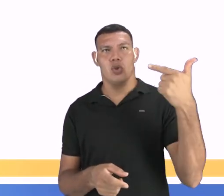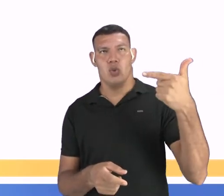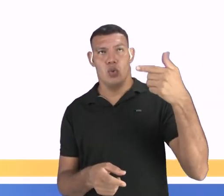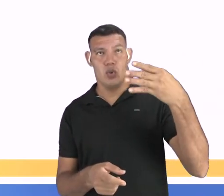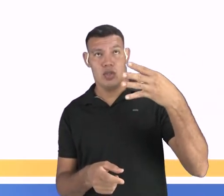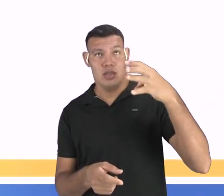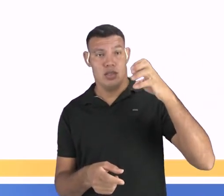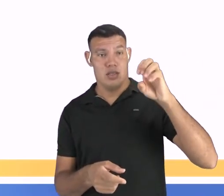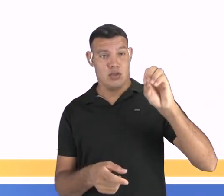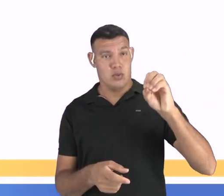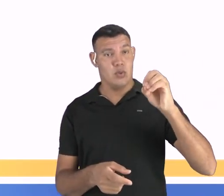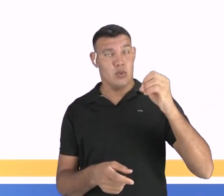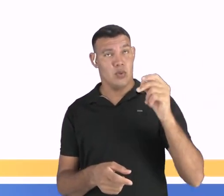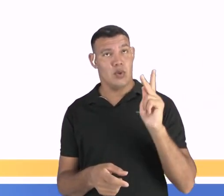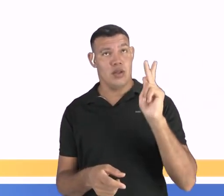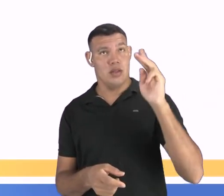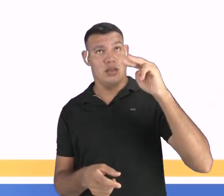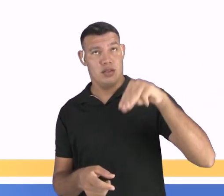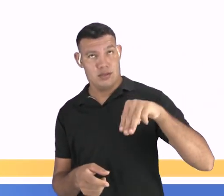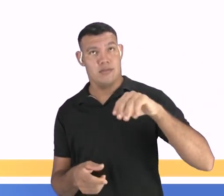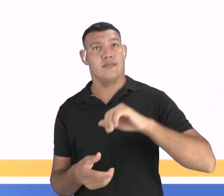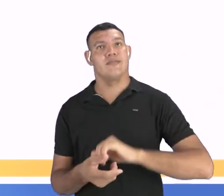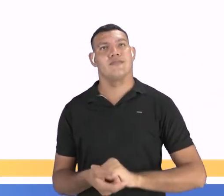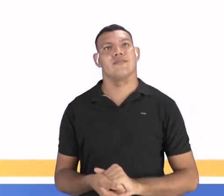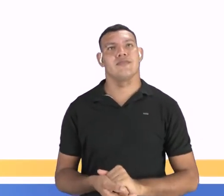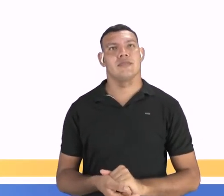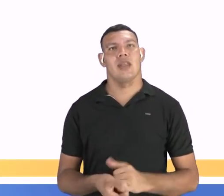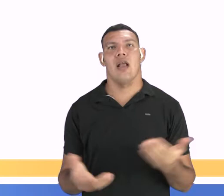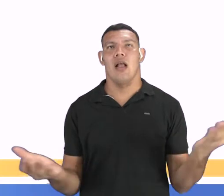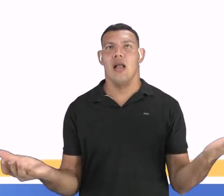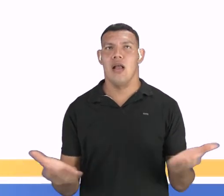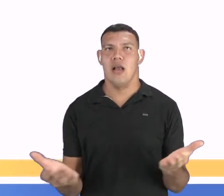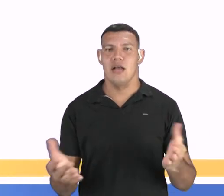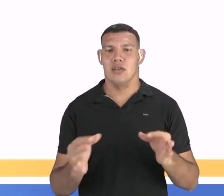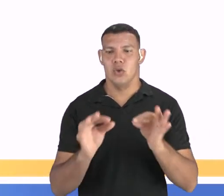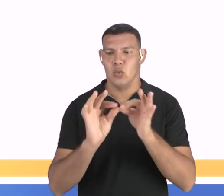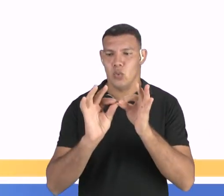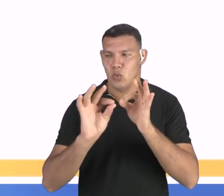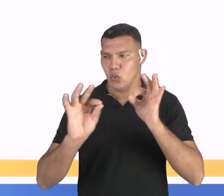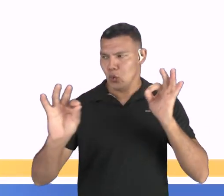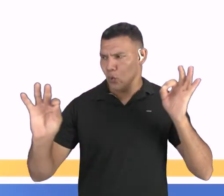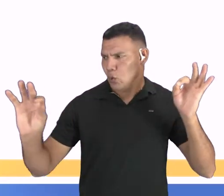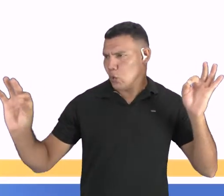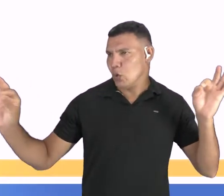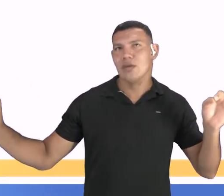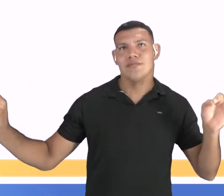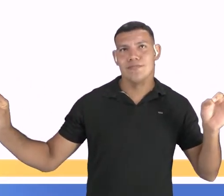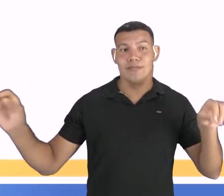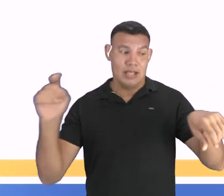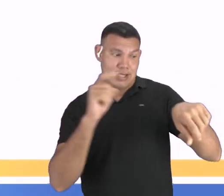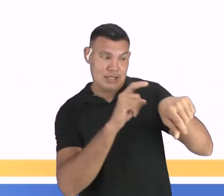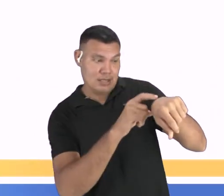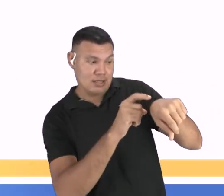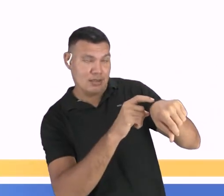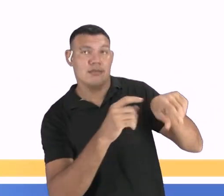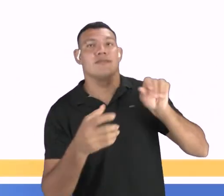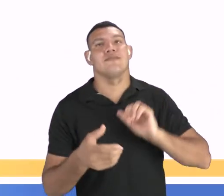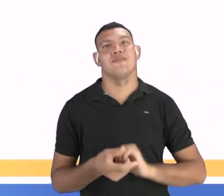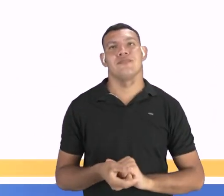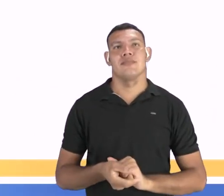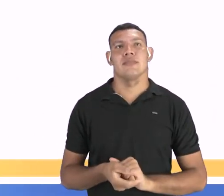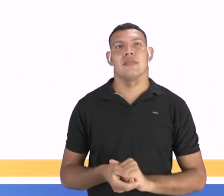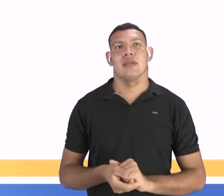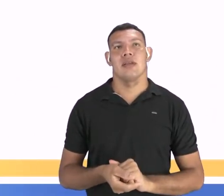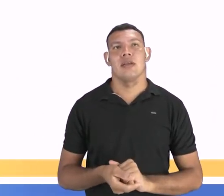temos duas grandezas envolvidas também. São as grandezas distância percorrida e tempo, né?